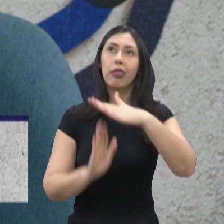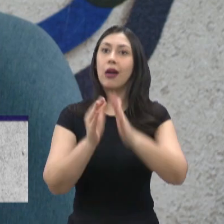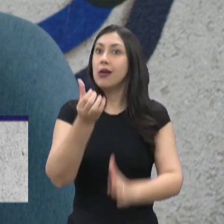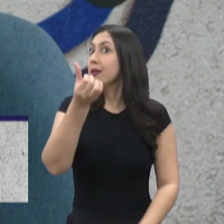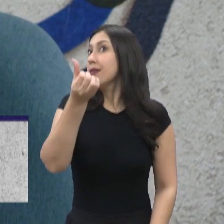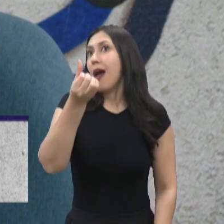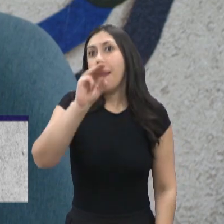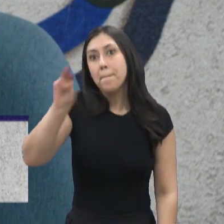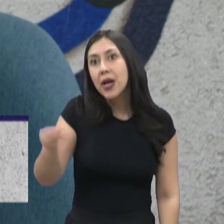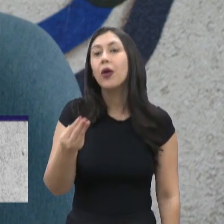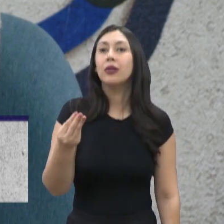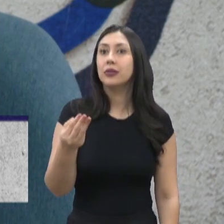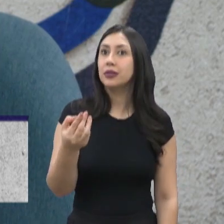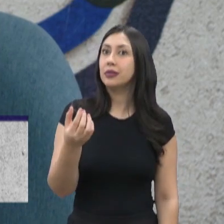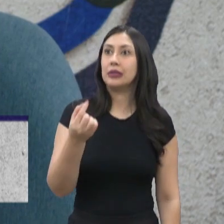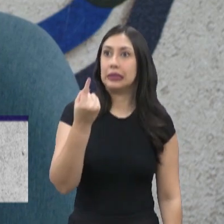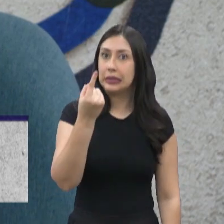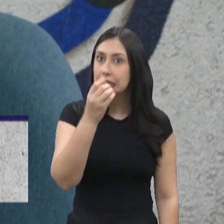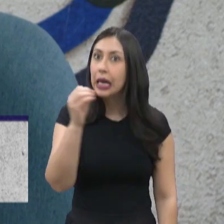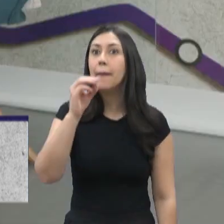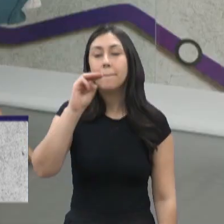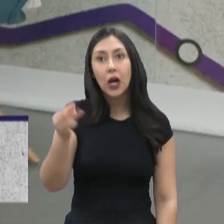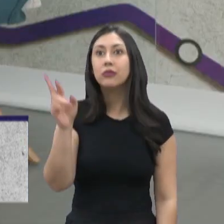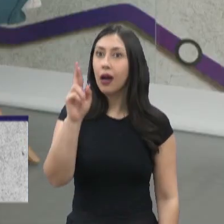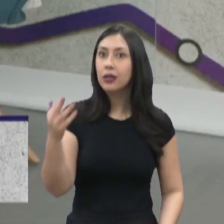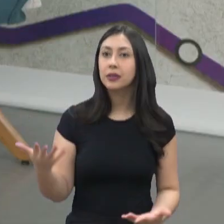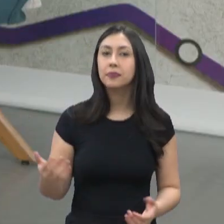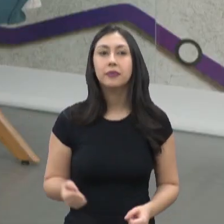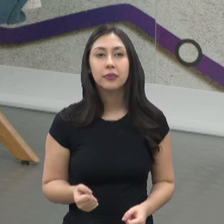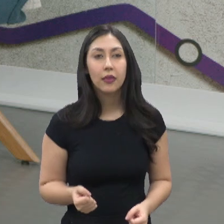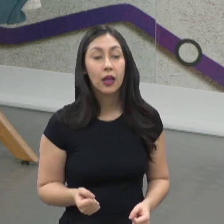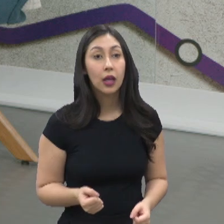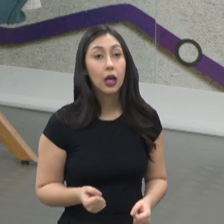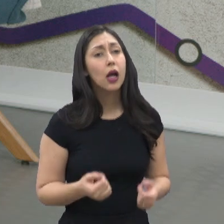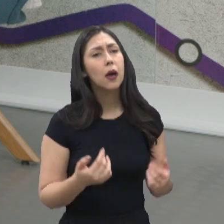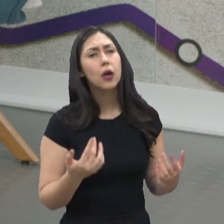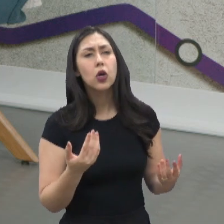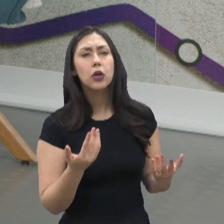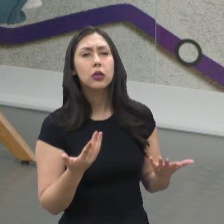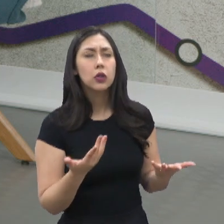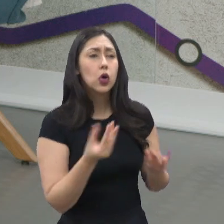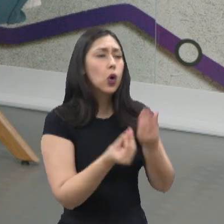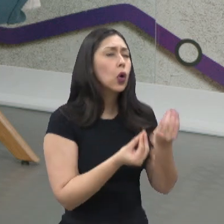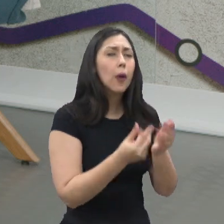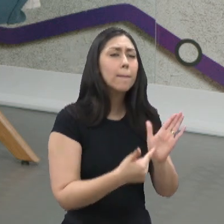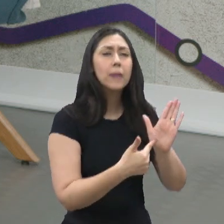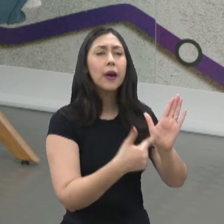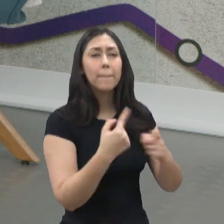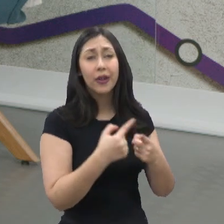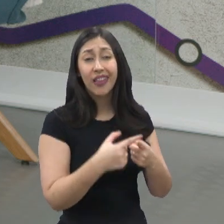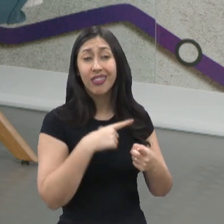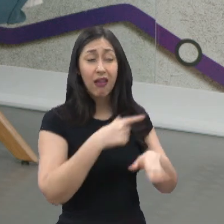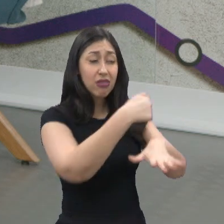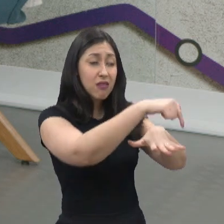milhões. A gente tem coisa bem legal no mercado, com valor bem alto. E como é que se destacar, né, assim, os principais setores, né?